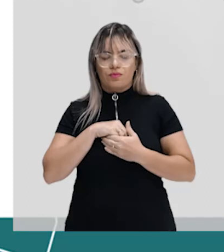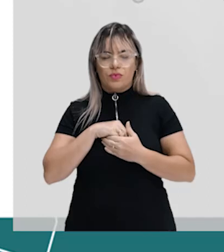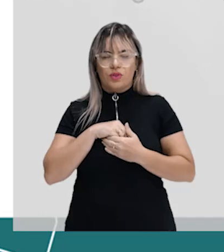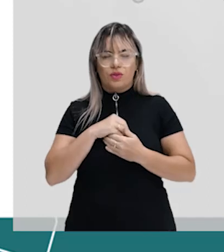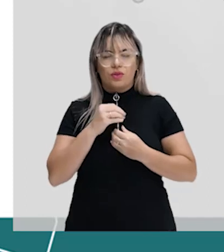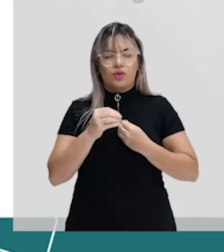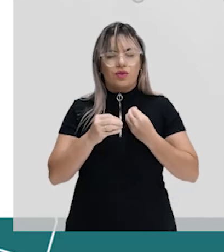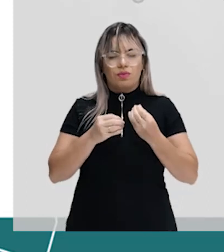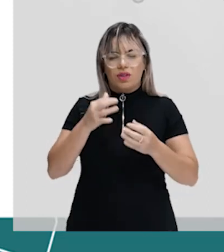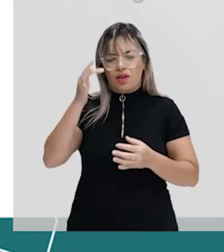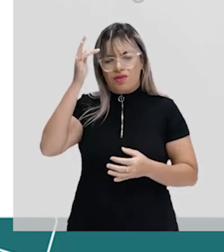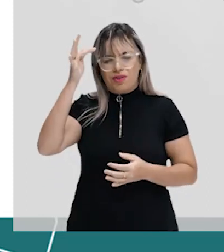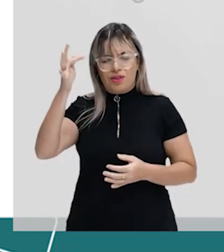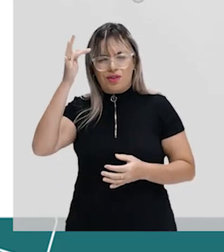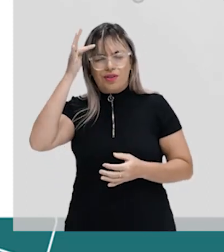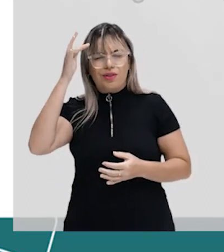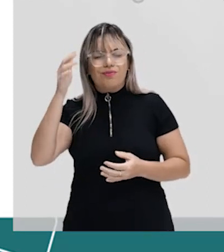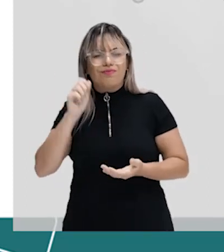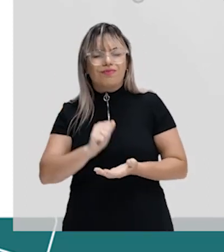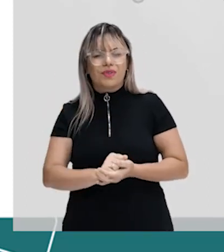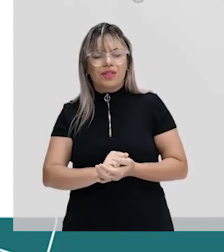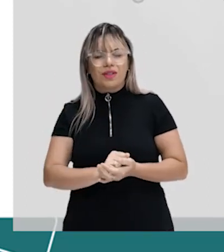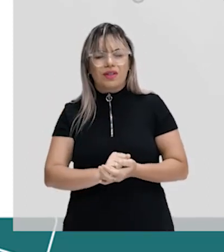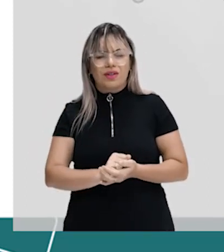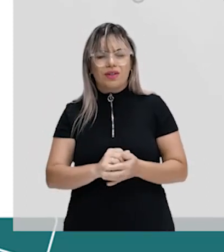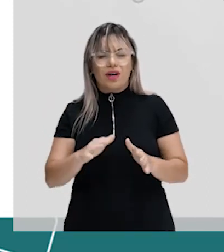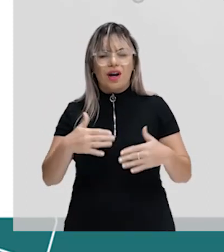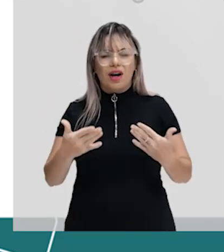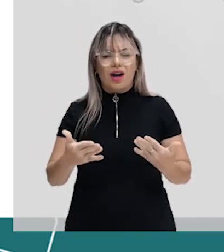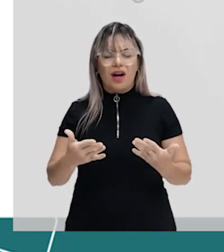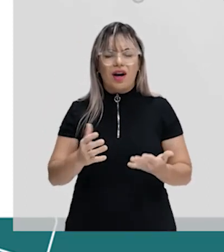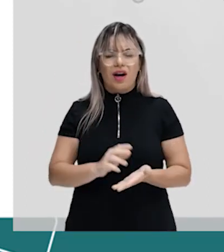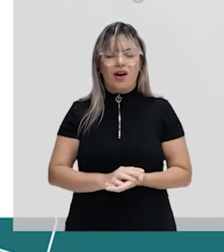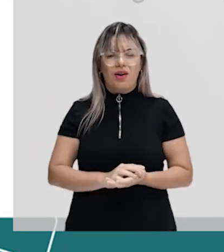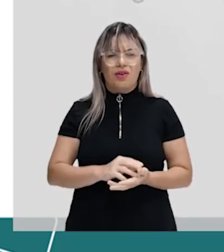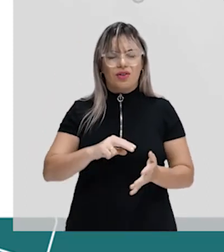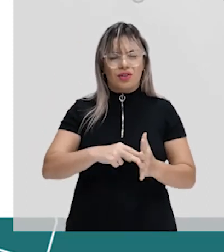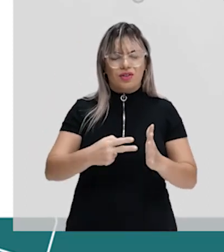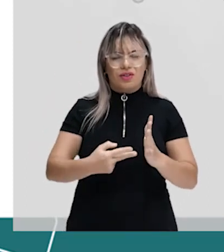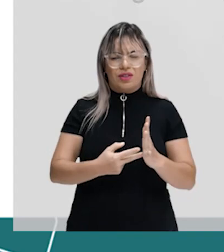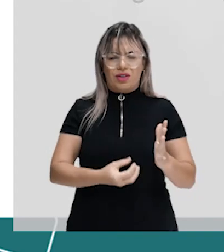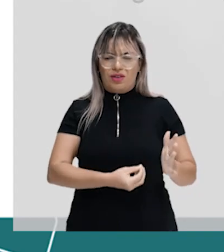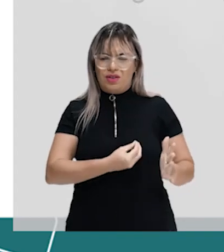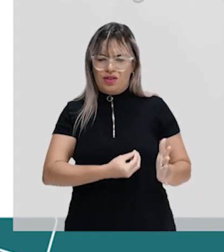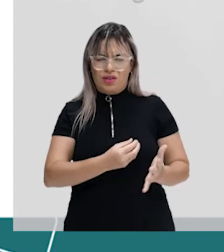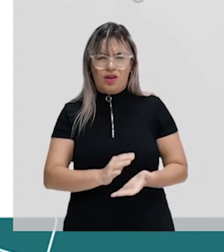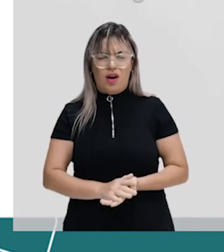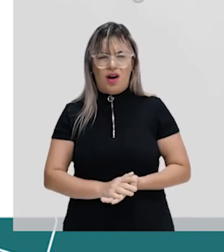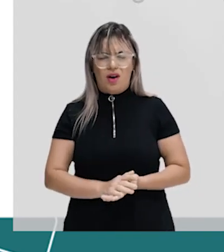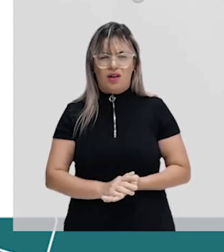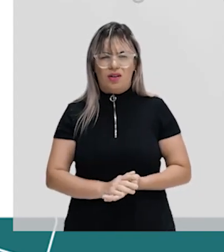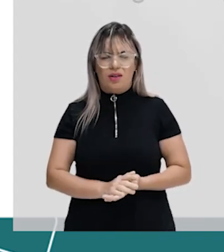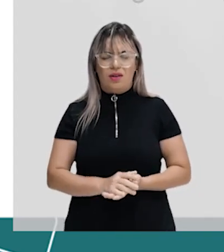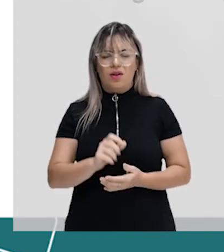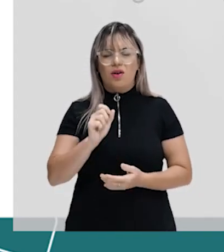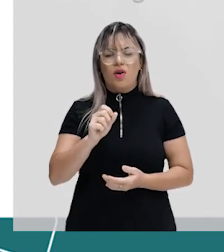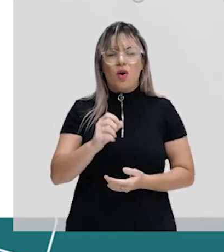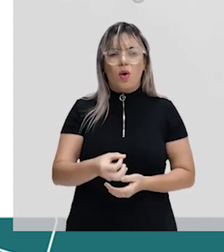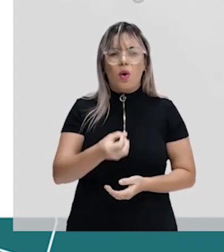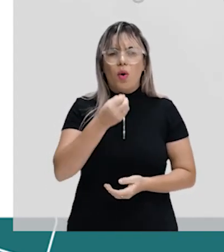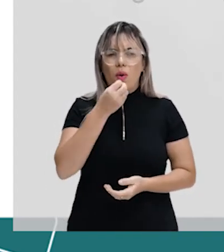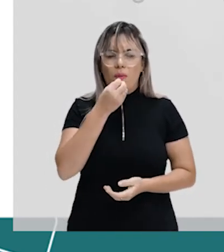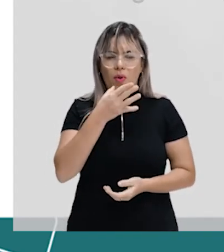Há sentido na existência? O bem e o mal existem? Há mesmo um Deus? Então,